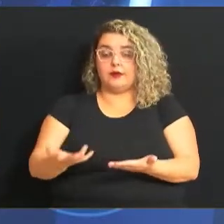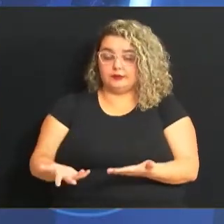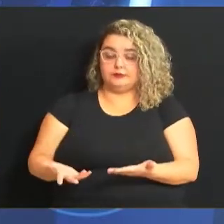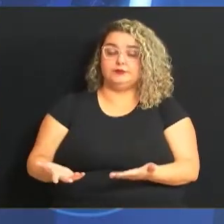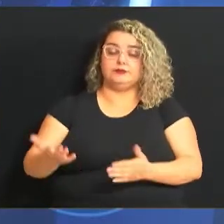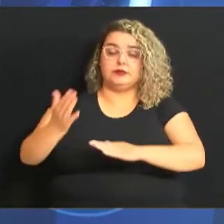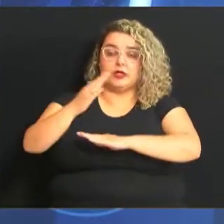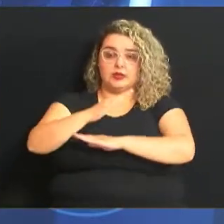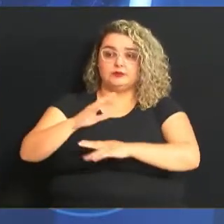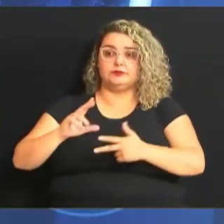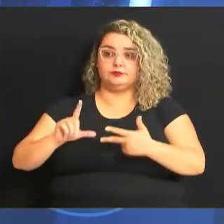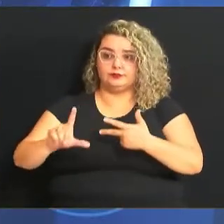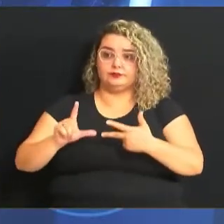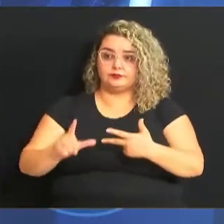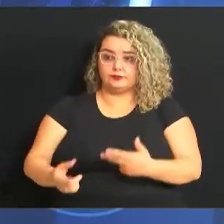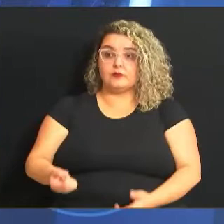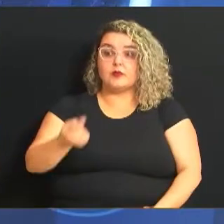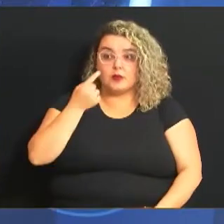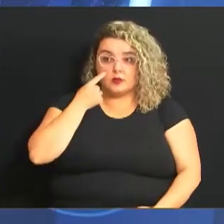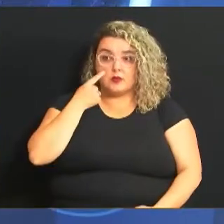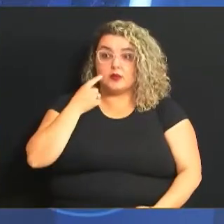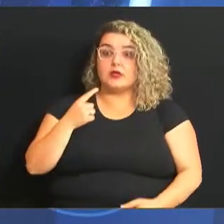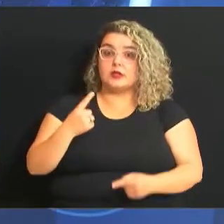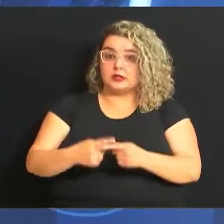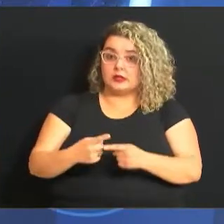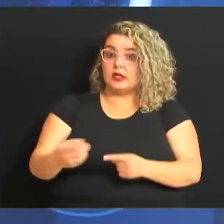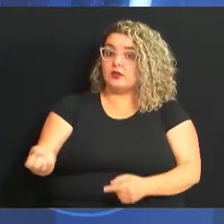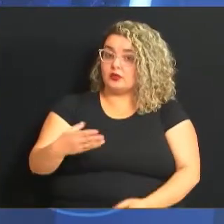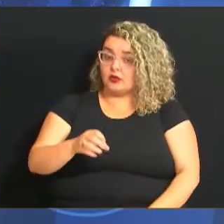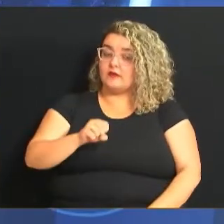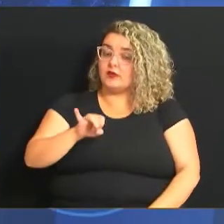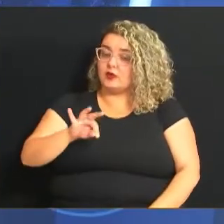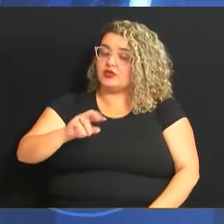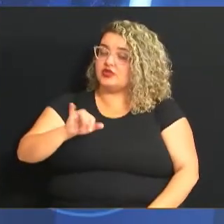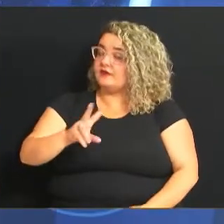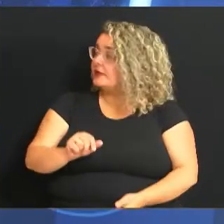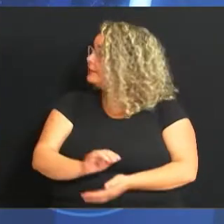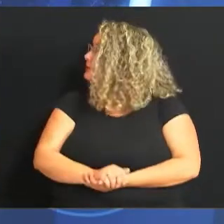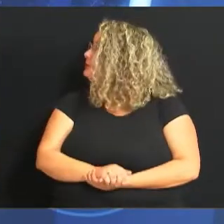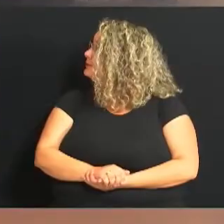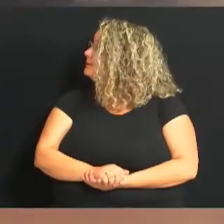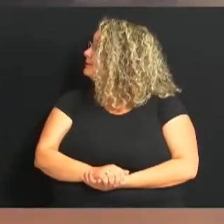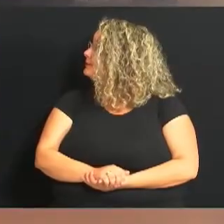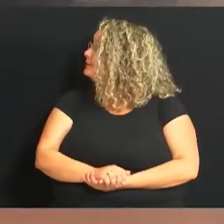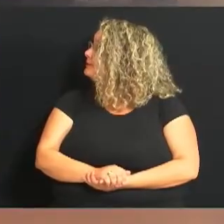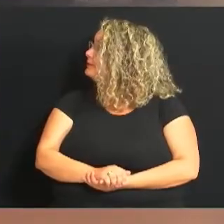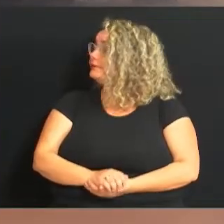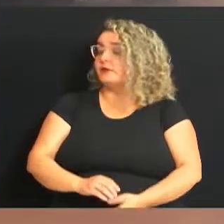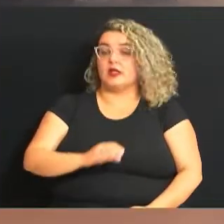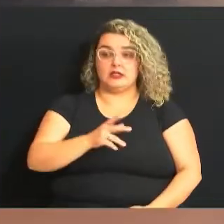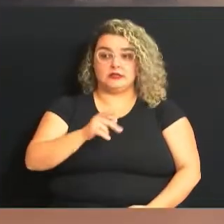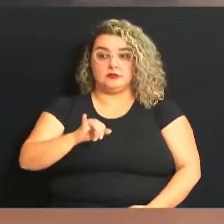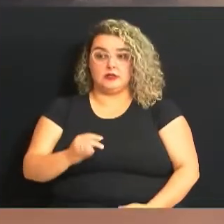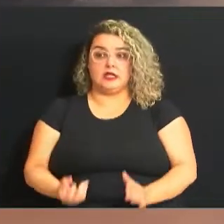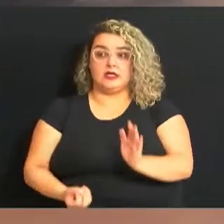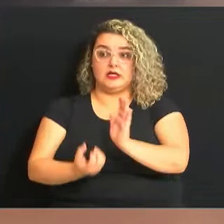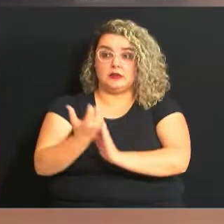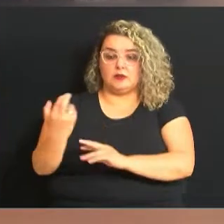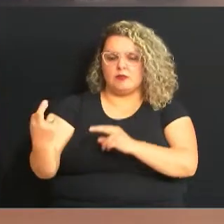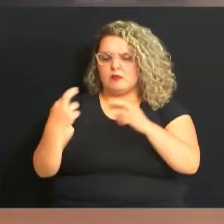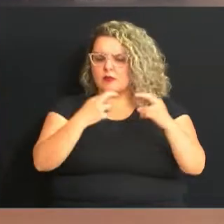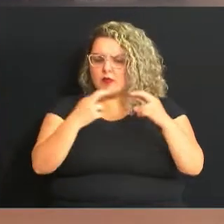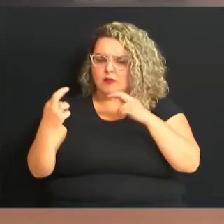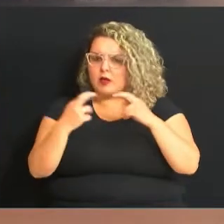Municipal. Vamos ver como foi, porque já tem nova data de oitivas. A CPI, criada para apurar